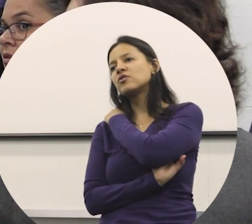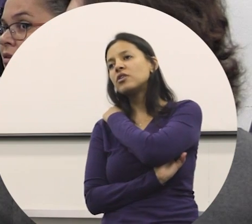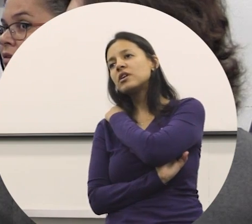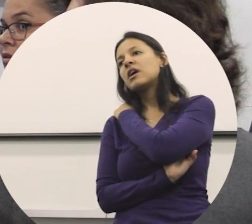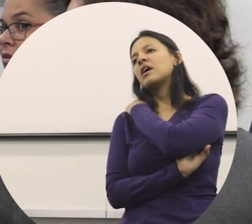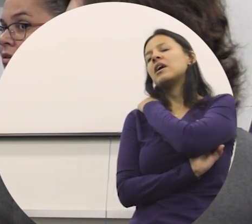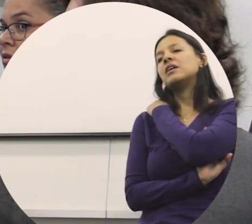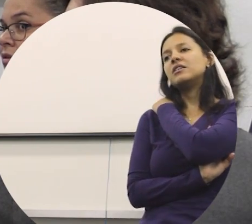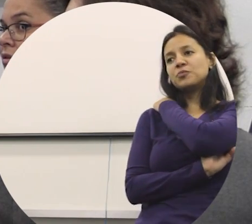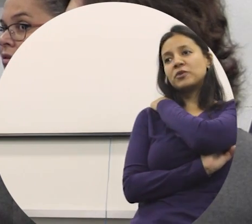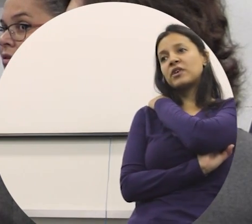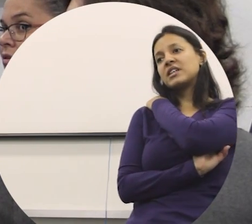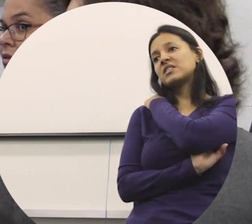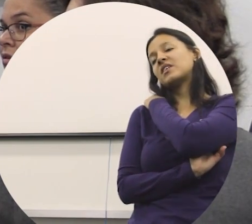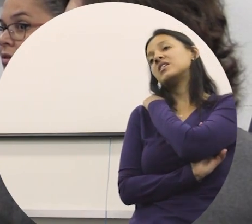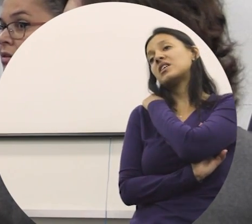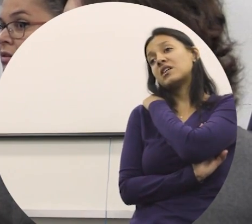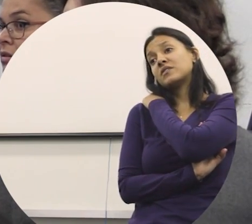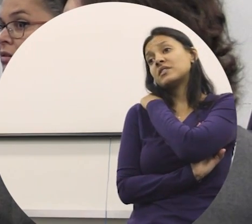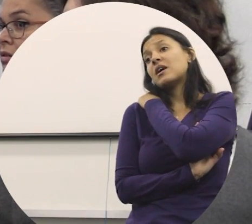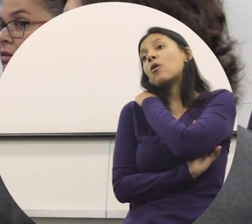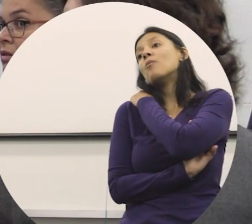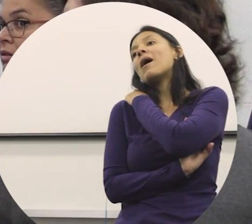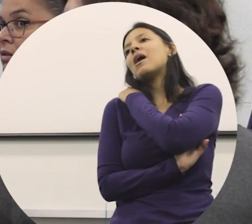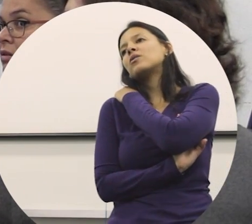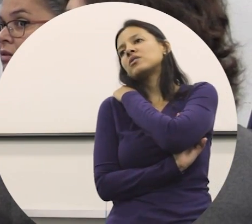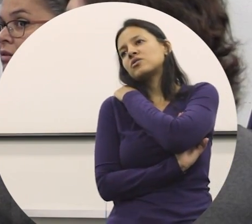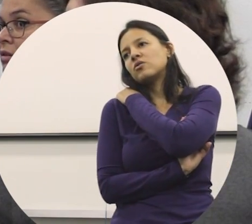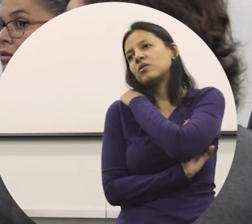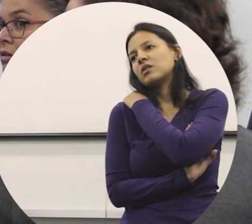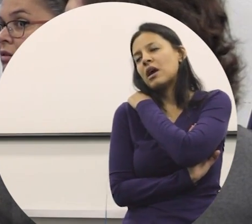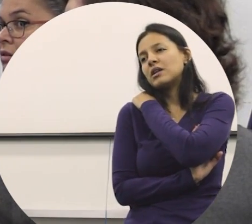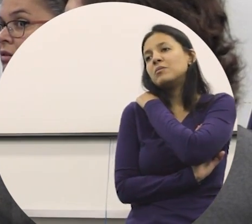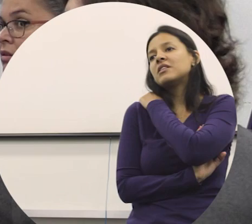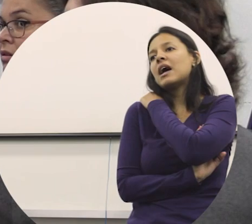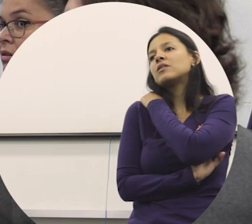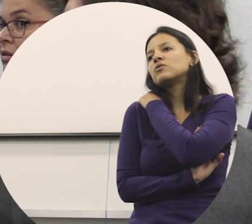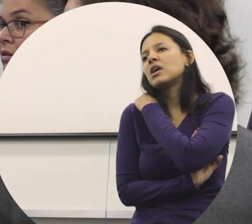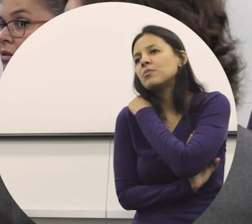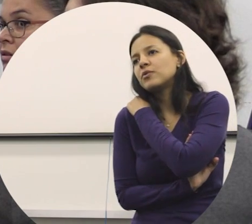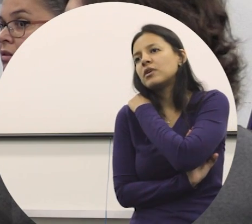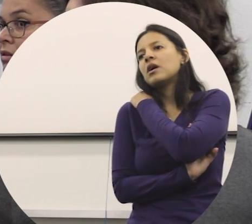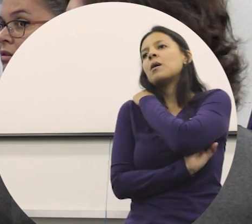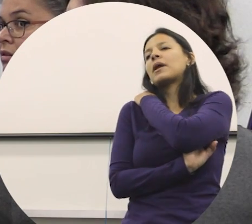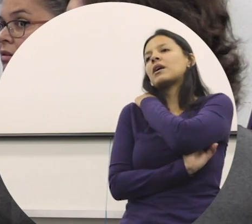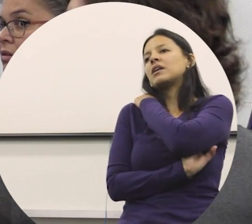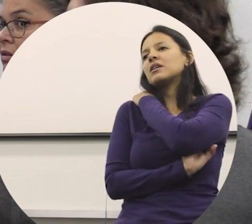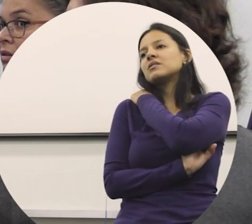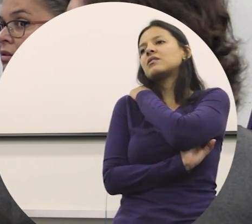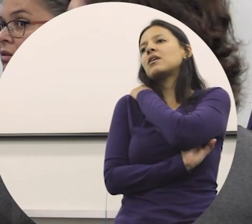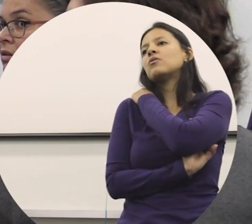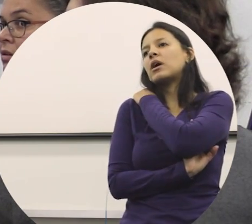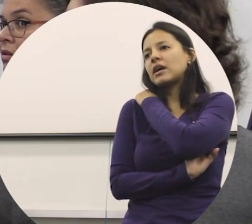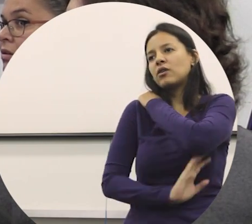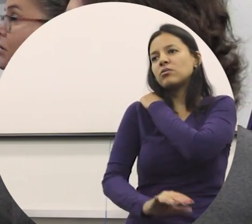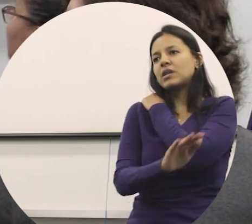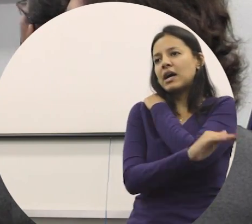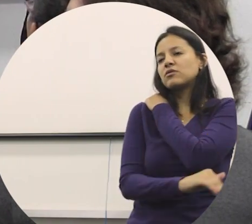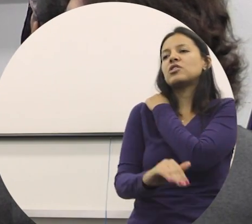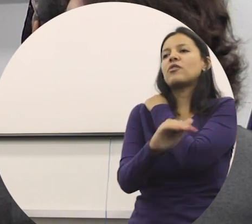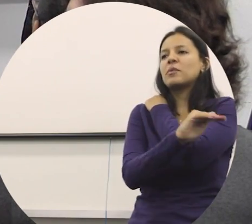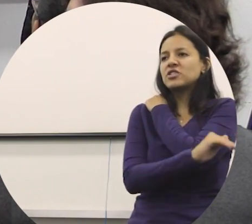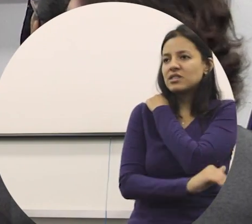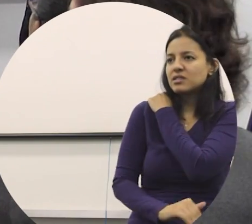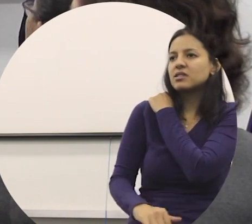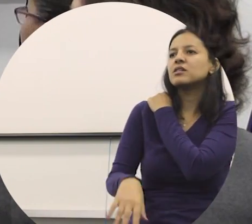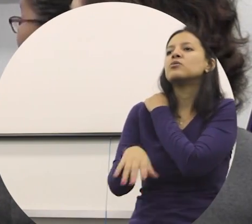que o professor de português, ele às vezes dá uma aula só. É limitado o tempo para a criança ter aquele